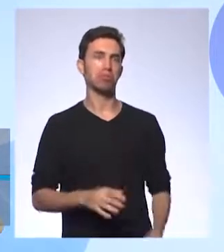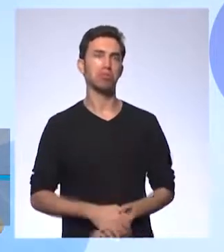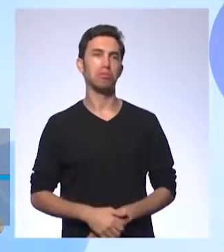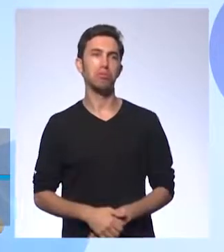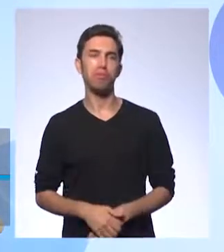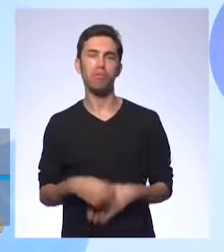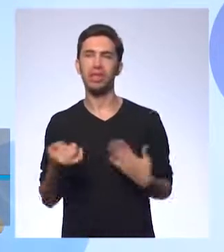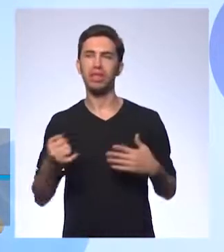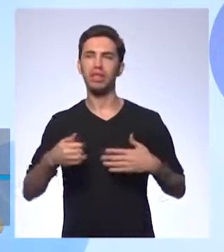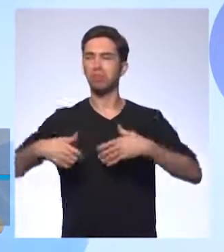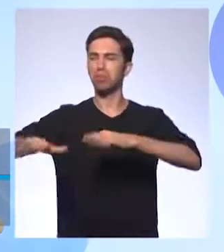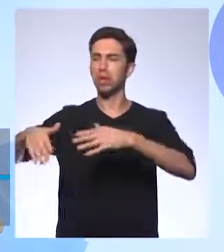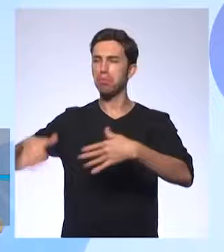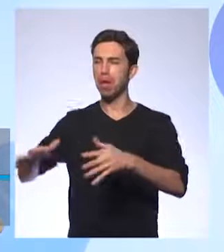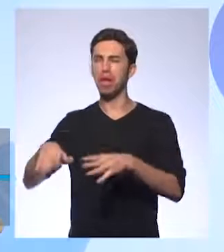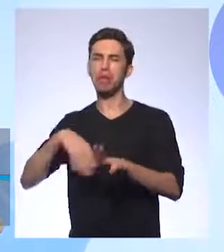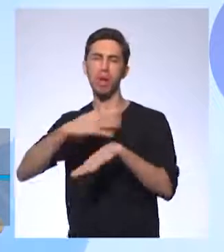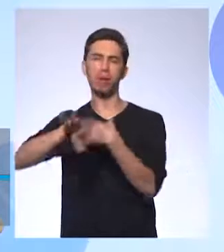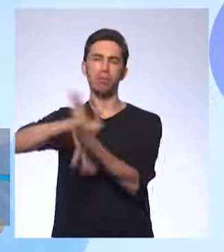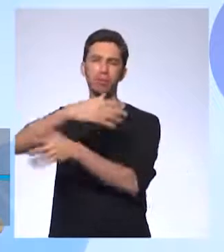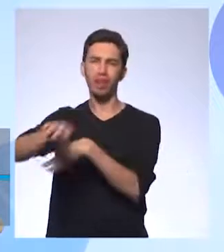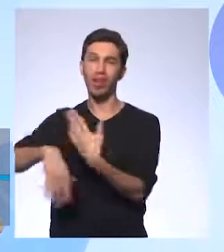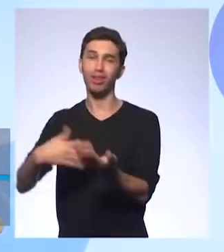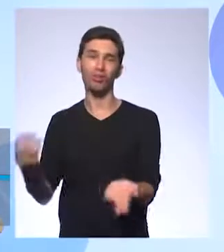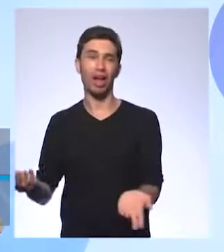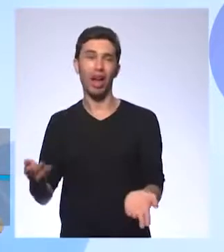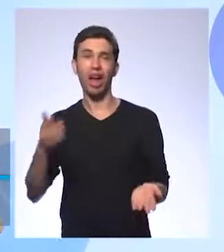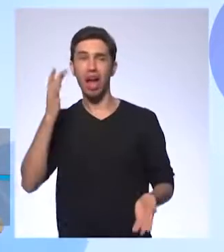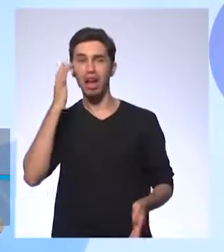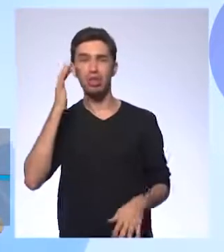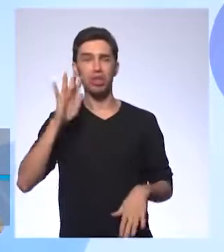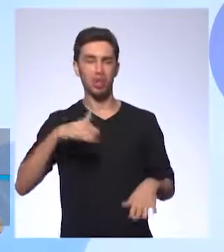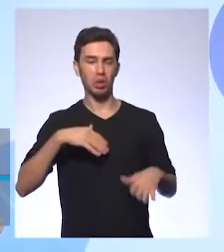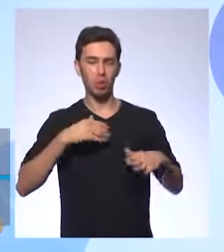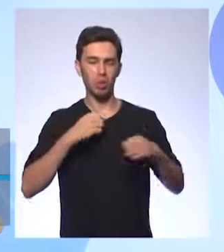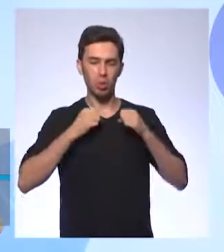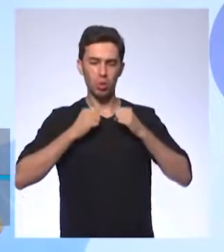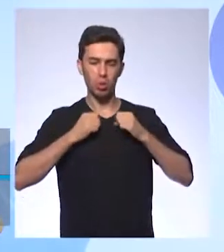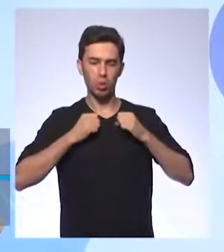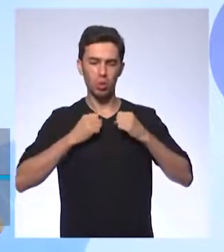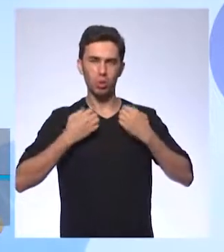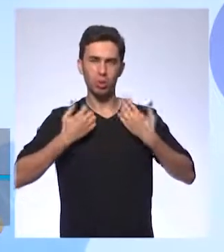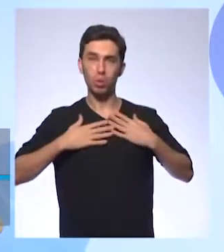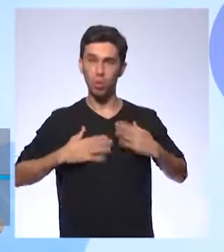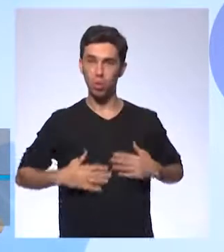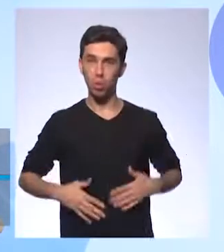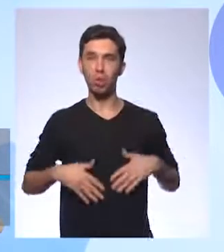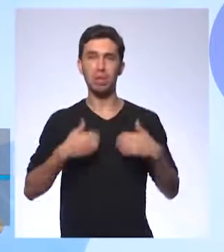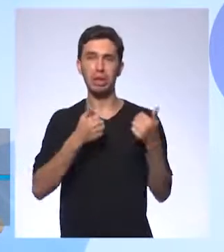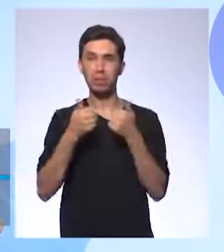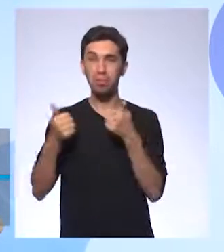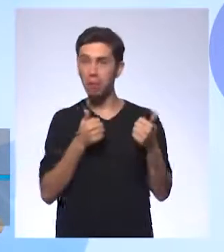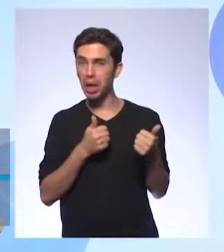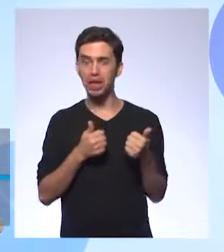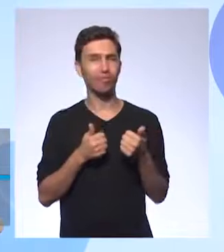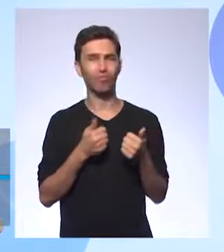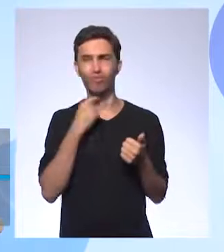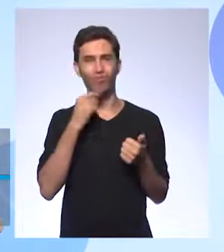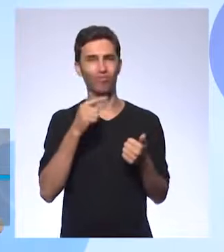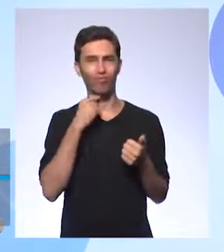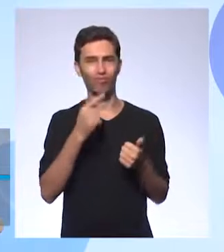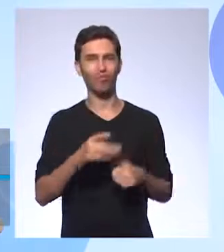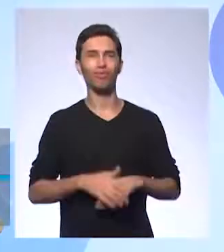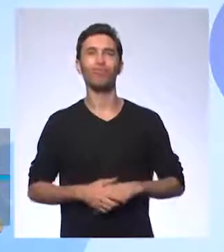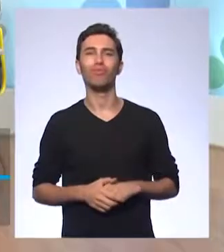muito largado, muito desorganizado, talvez nosso organismo não se comportasse tão bem como se fosse tudo